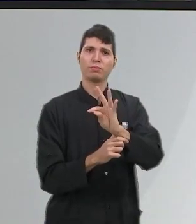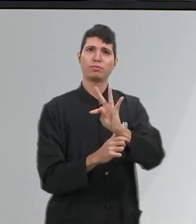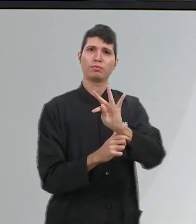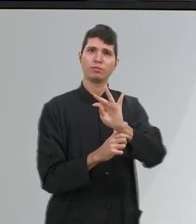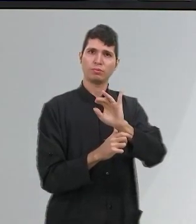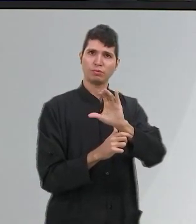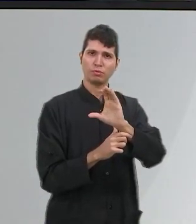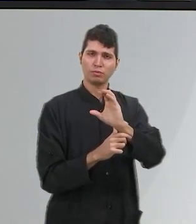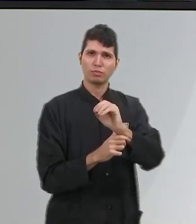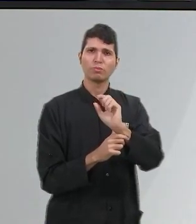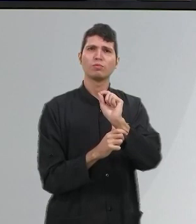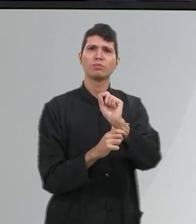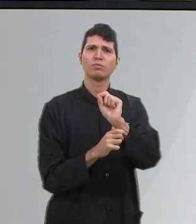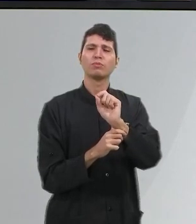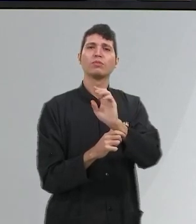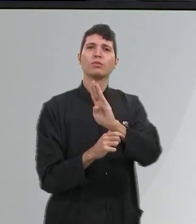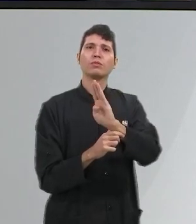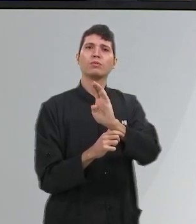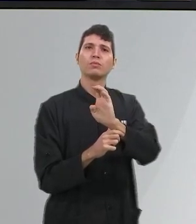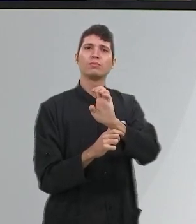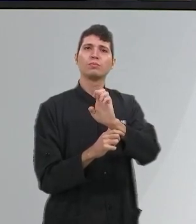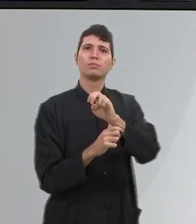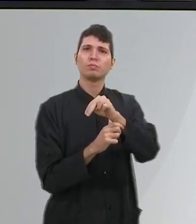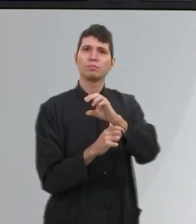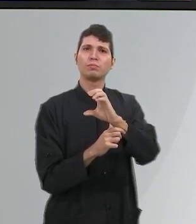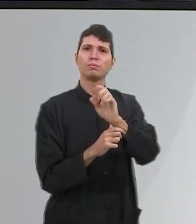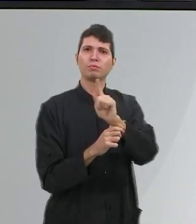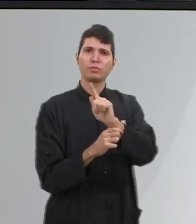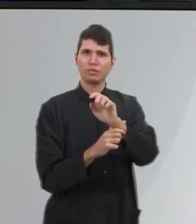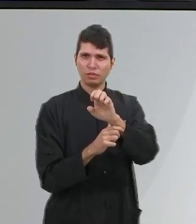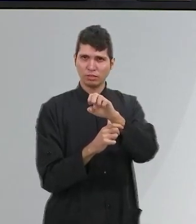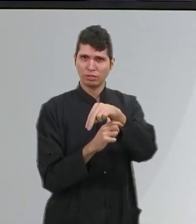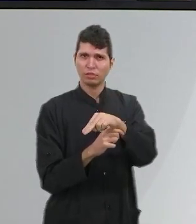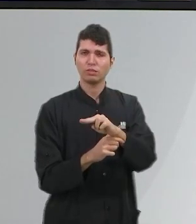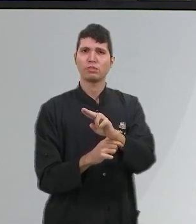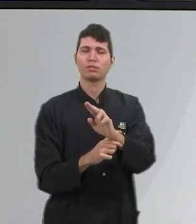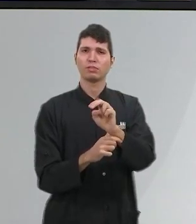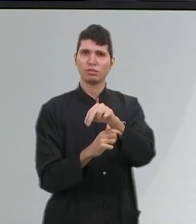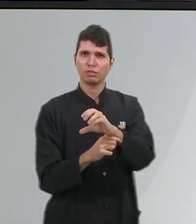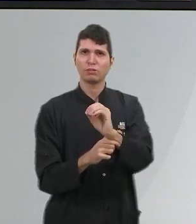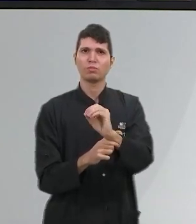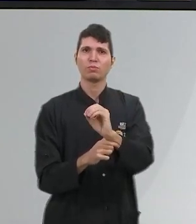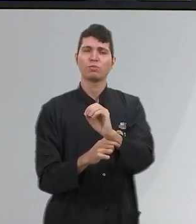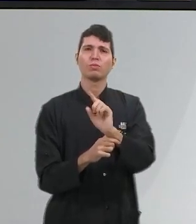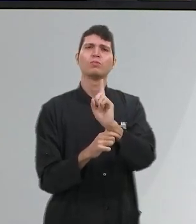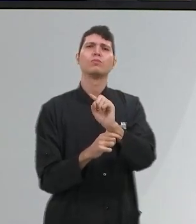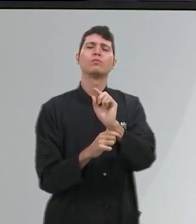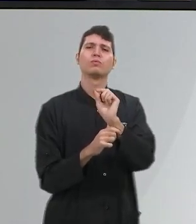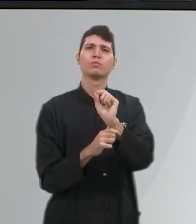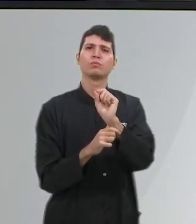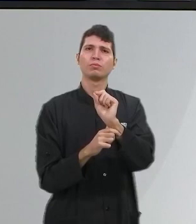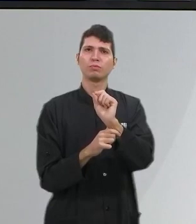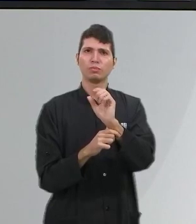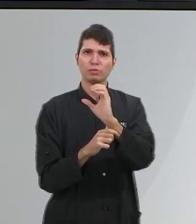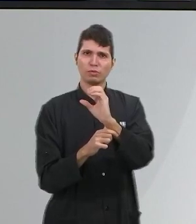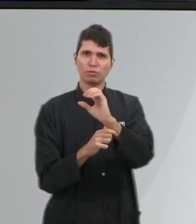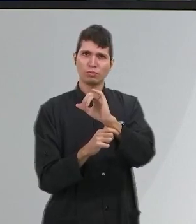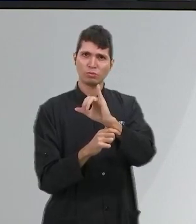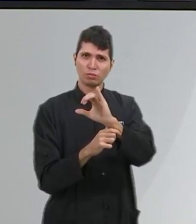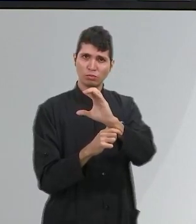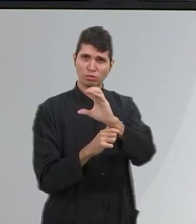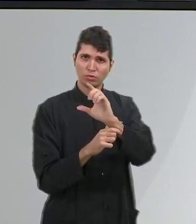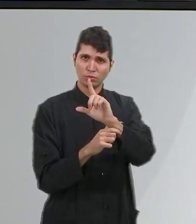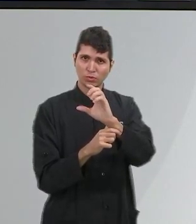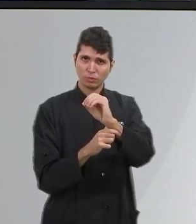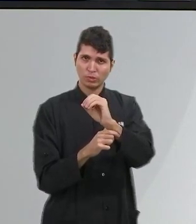um benzeno. O que é o benzeno? É um ciclo fechado composto por 6